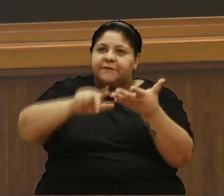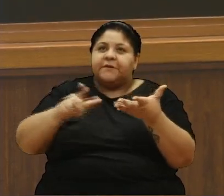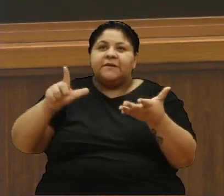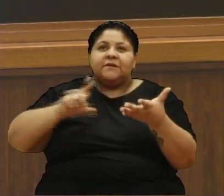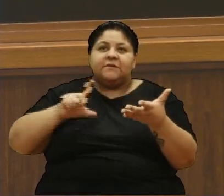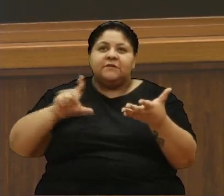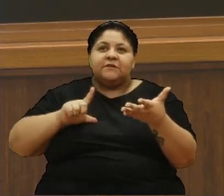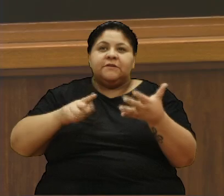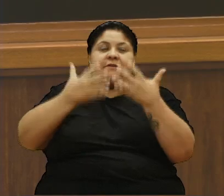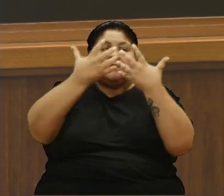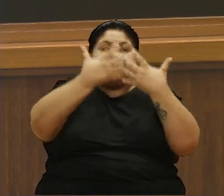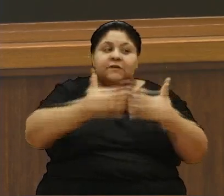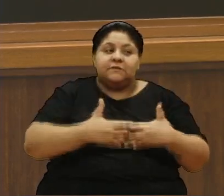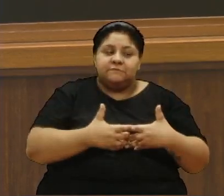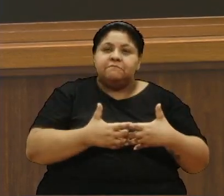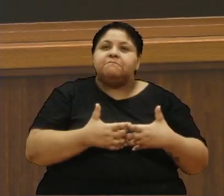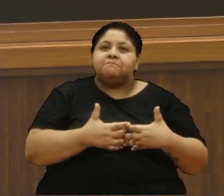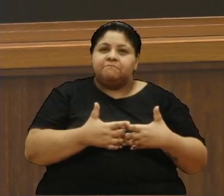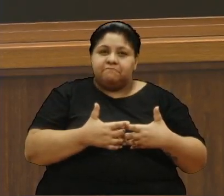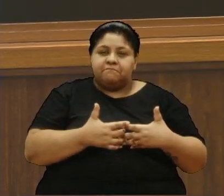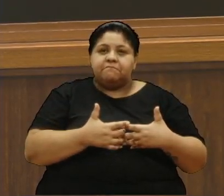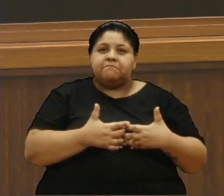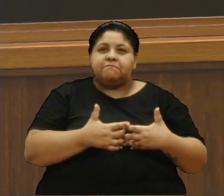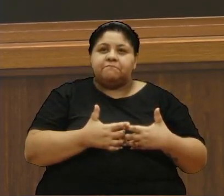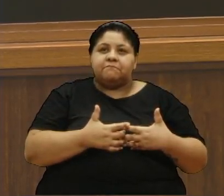da função deles. Né? Bom,